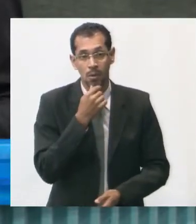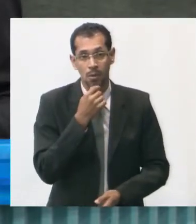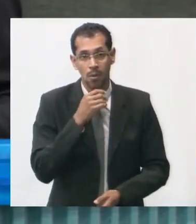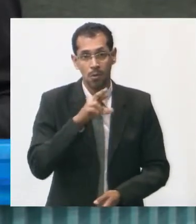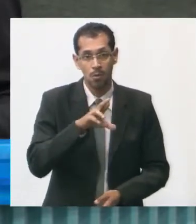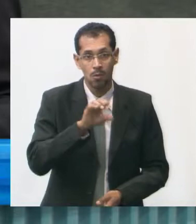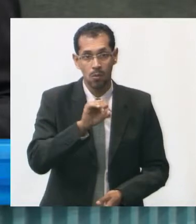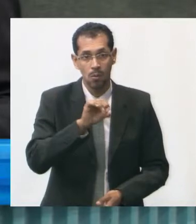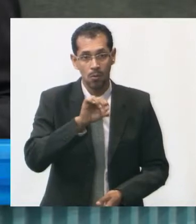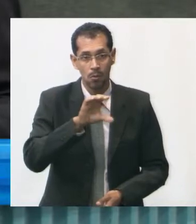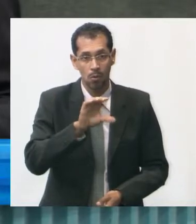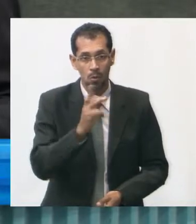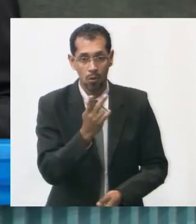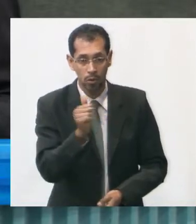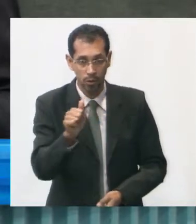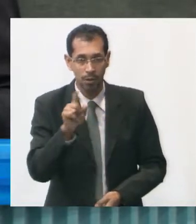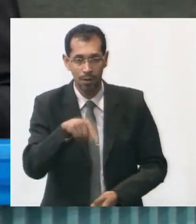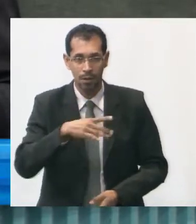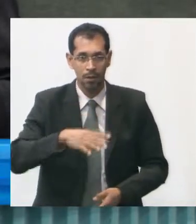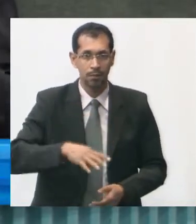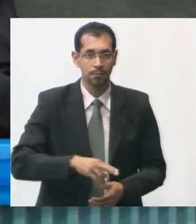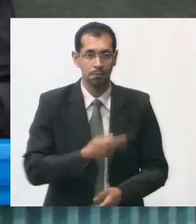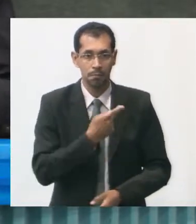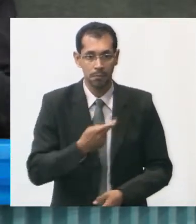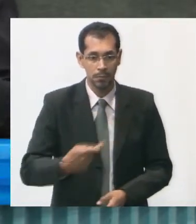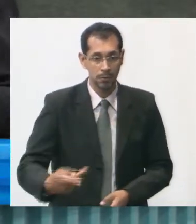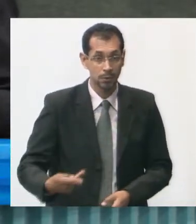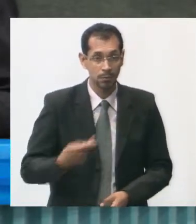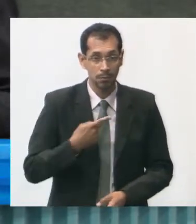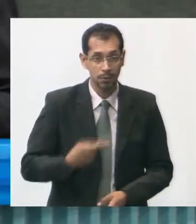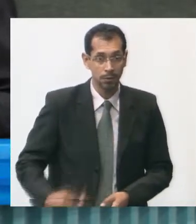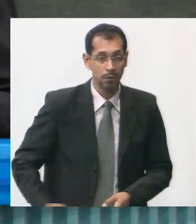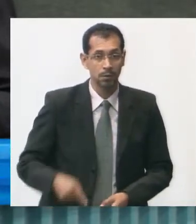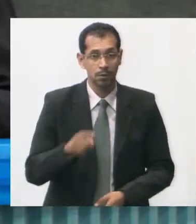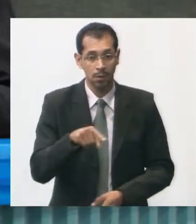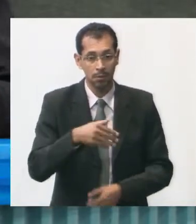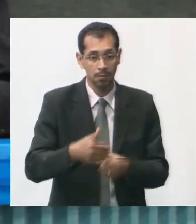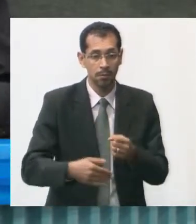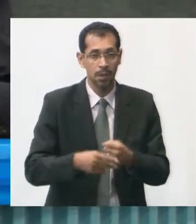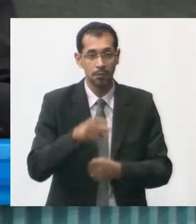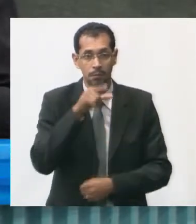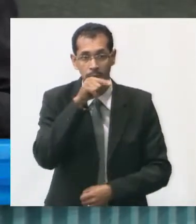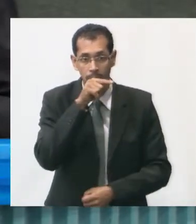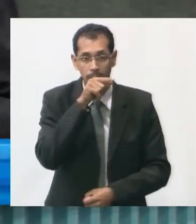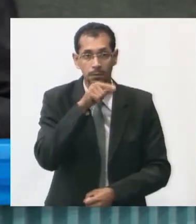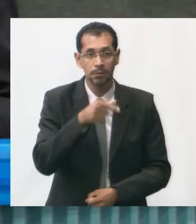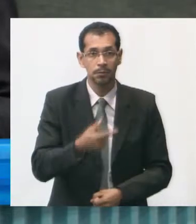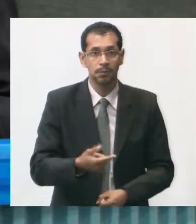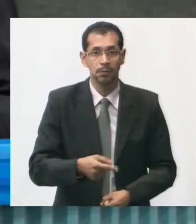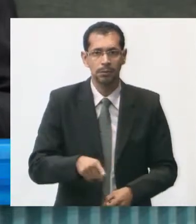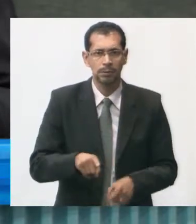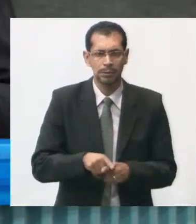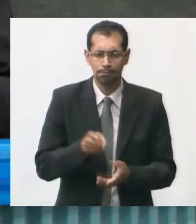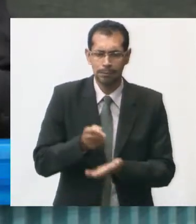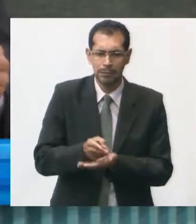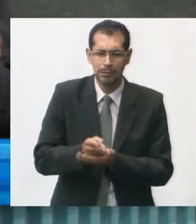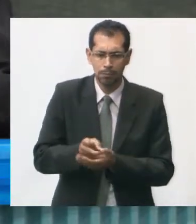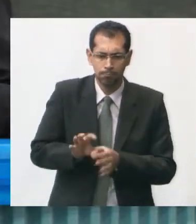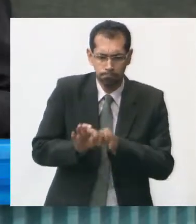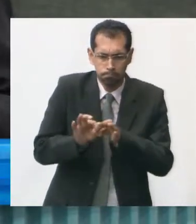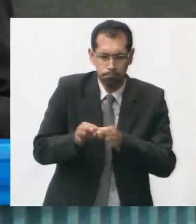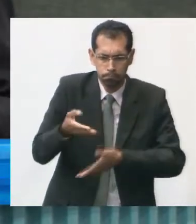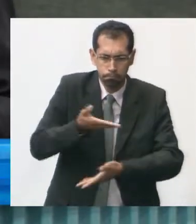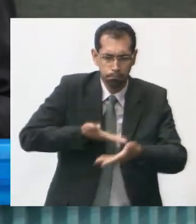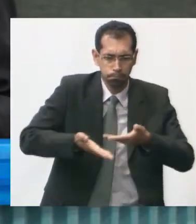um presidente atuante, um presidente que anda na comunidade, um presidente que ouve a